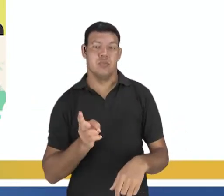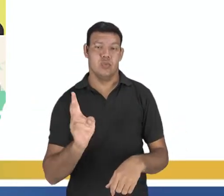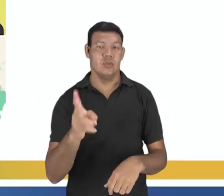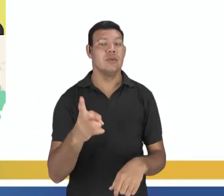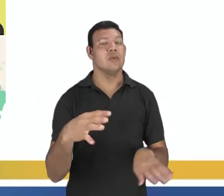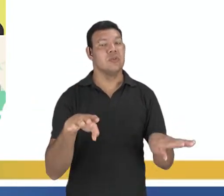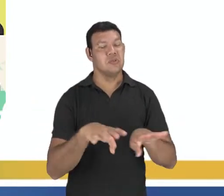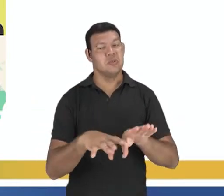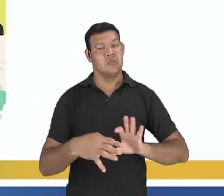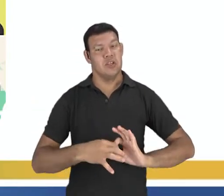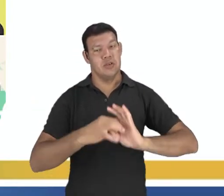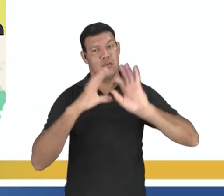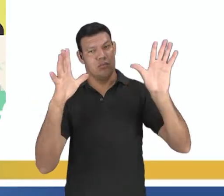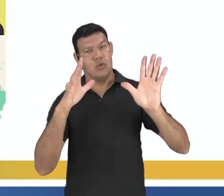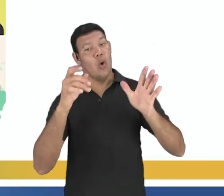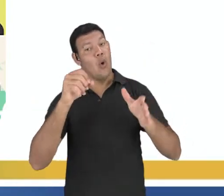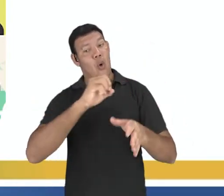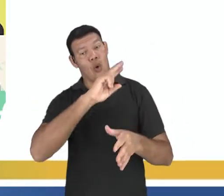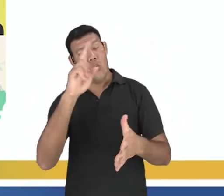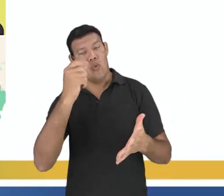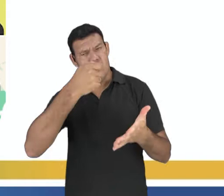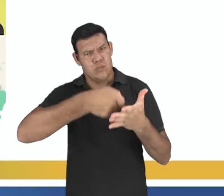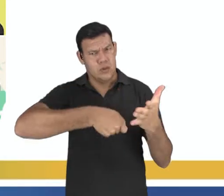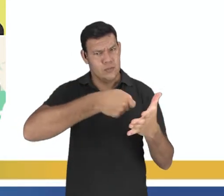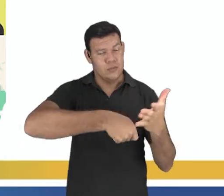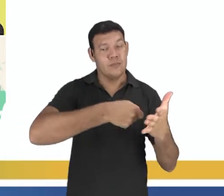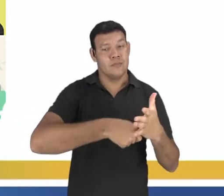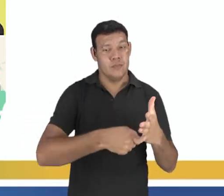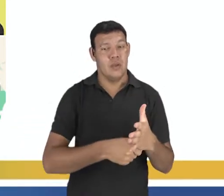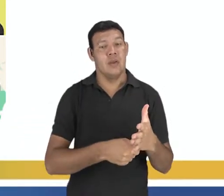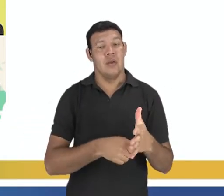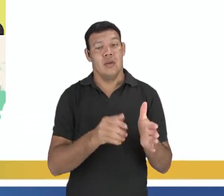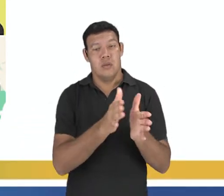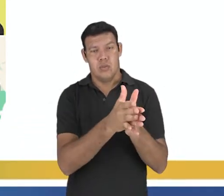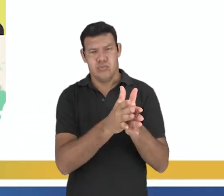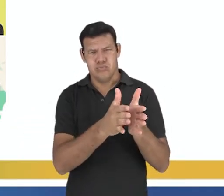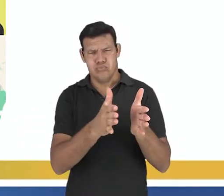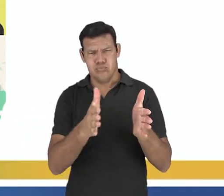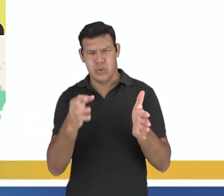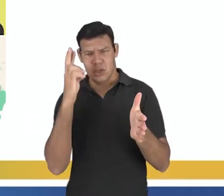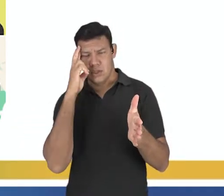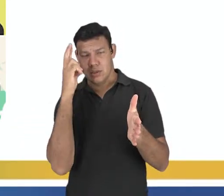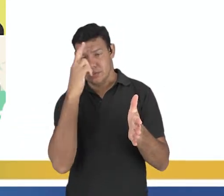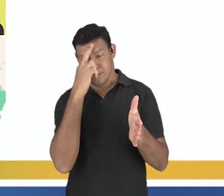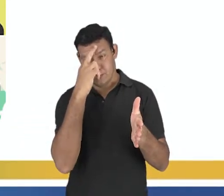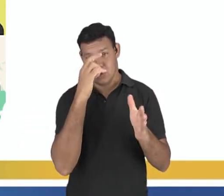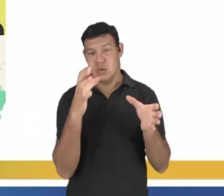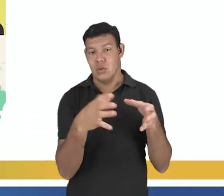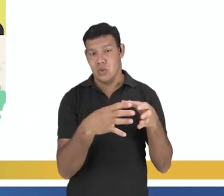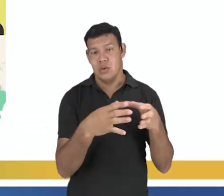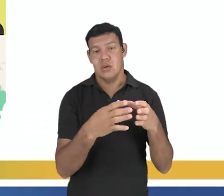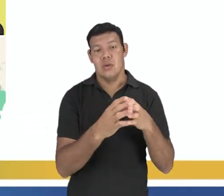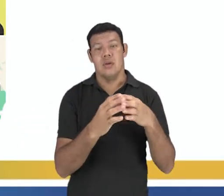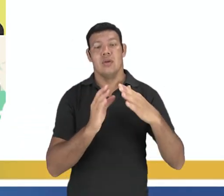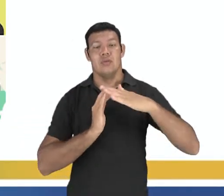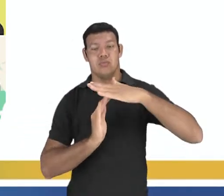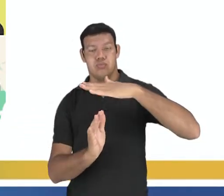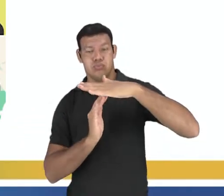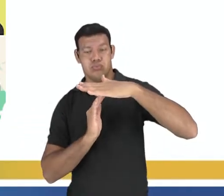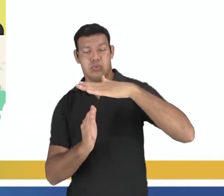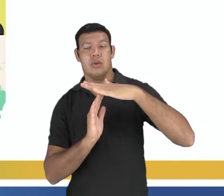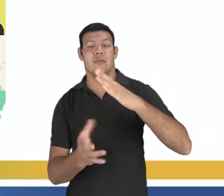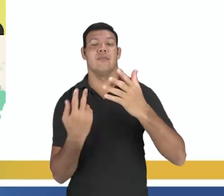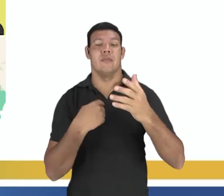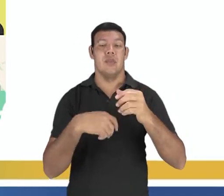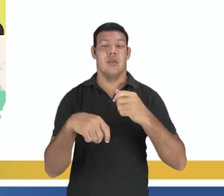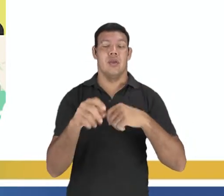ser espontânea ou forçada. Ao longo da história, muitos grupos migraram por motivos sociais,